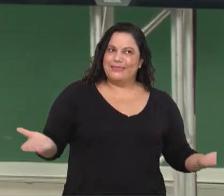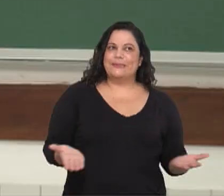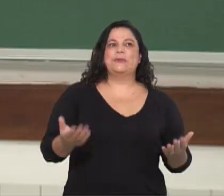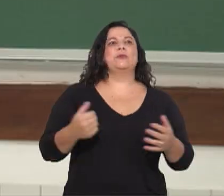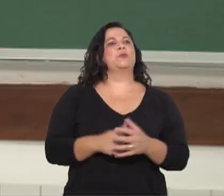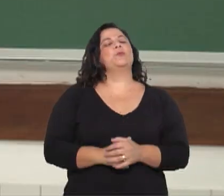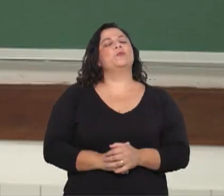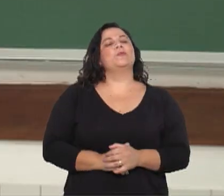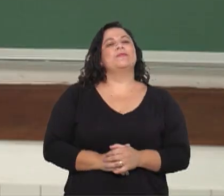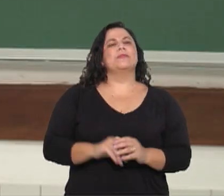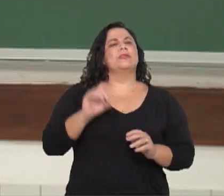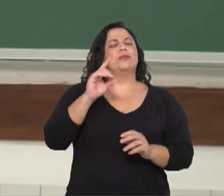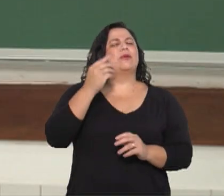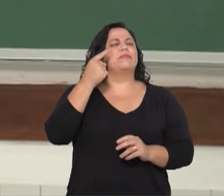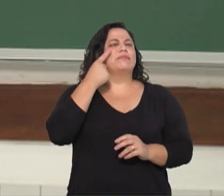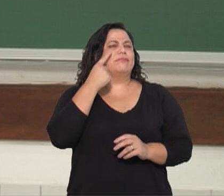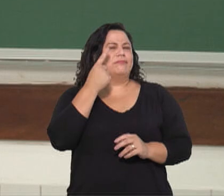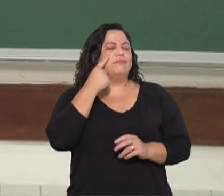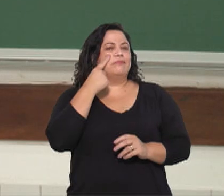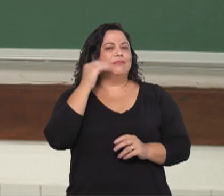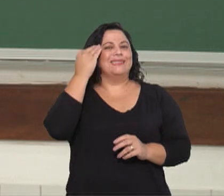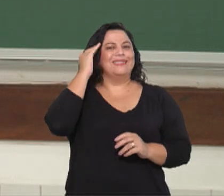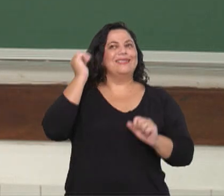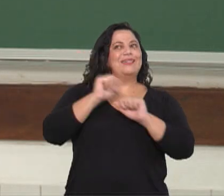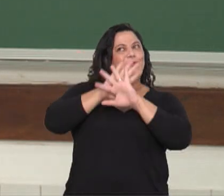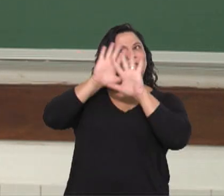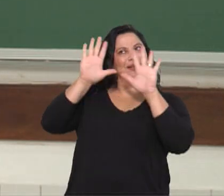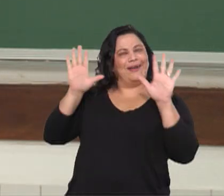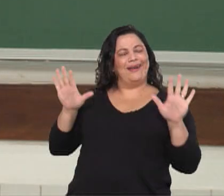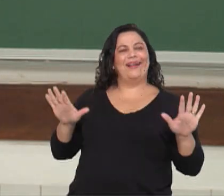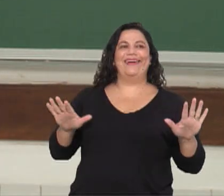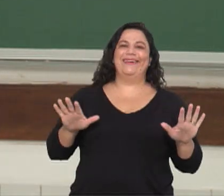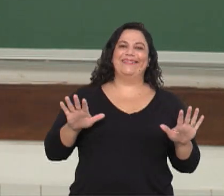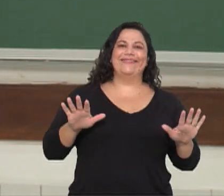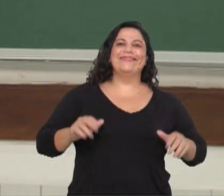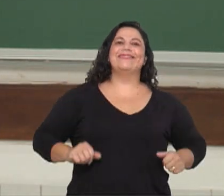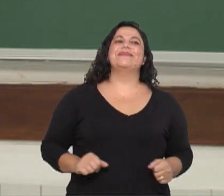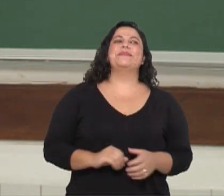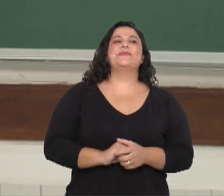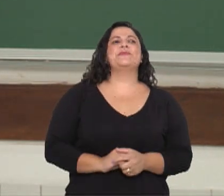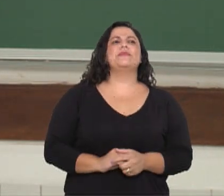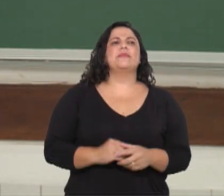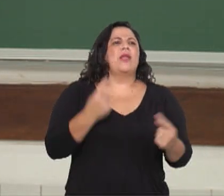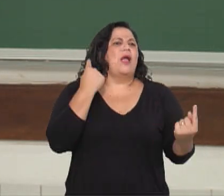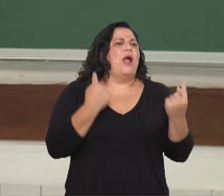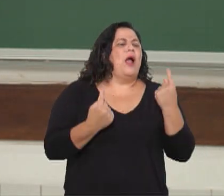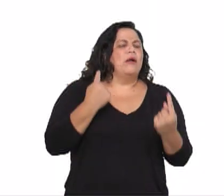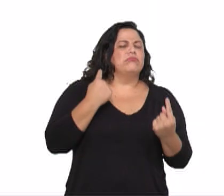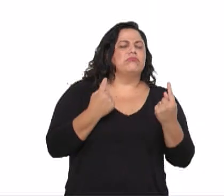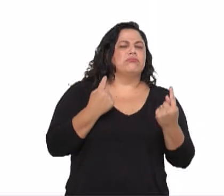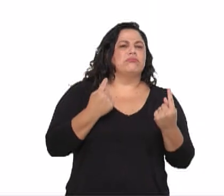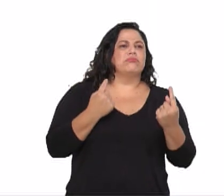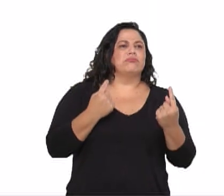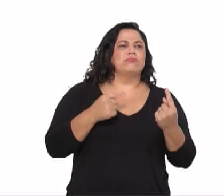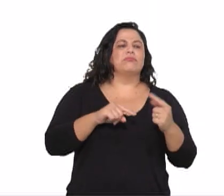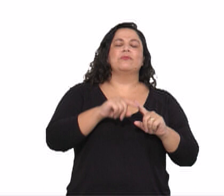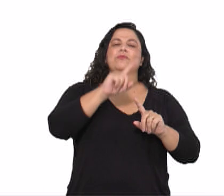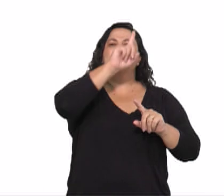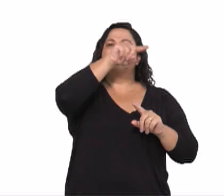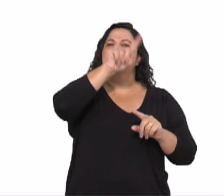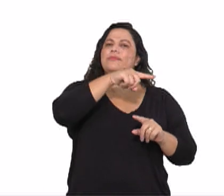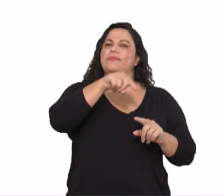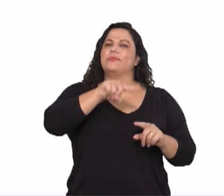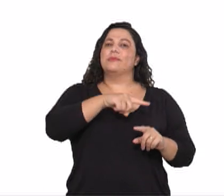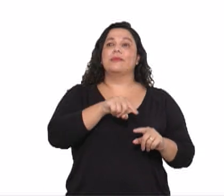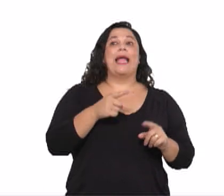fazendo, só para ver se a gente entendeu bem mesmo. Qual das alternativas não apresenta